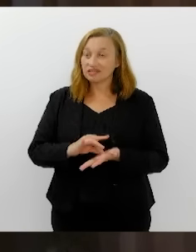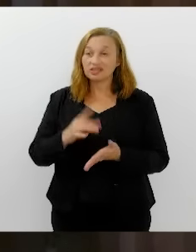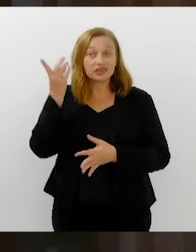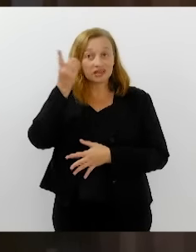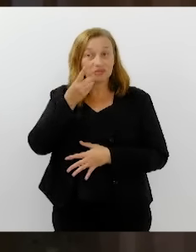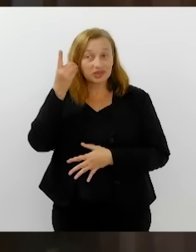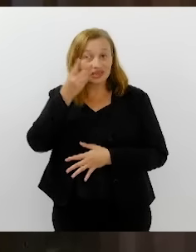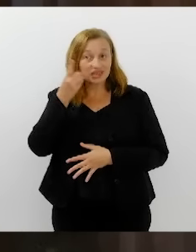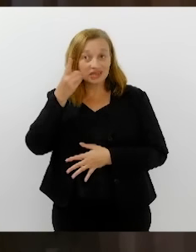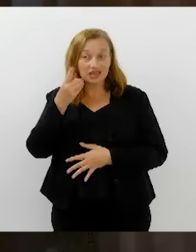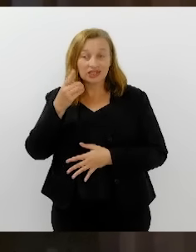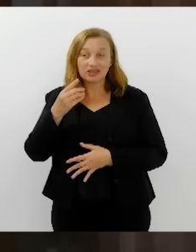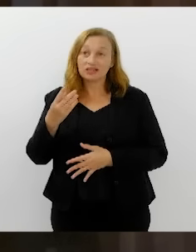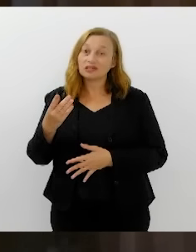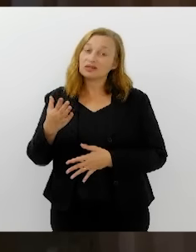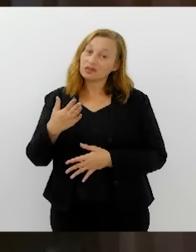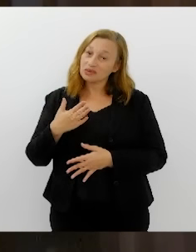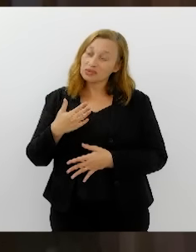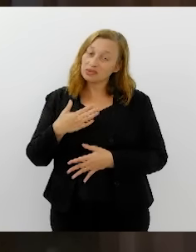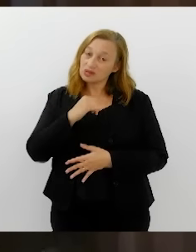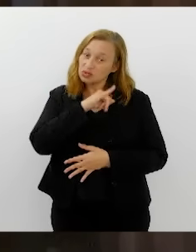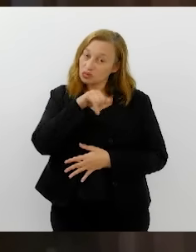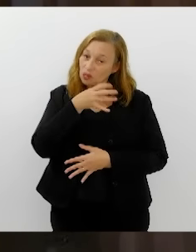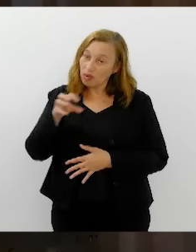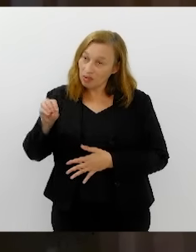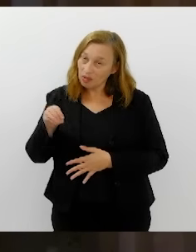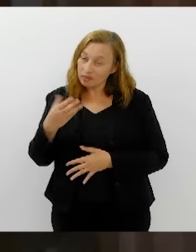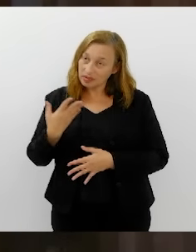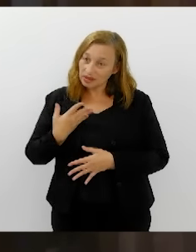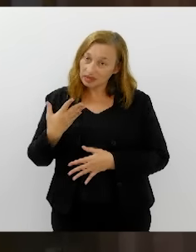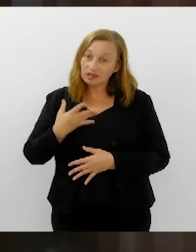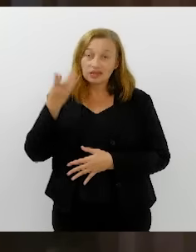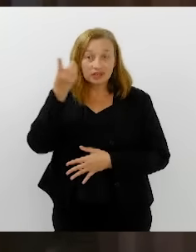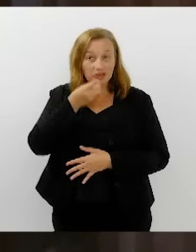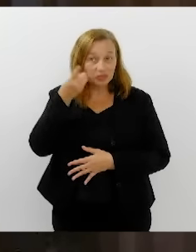a respeito do nosso fundador, Monsenhor João Clá, deputado,